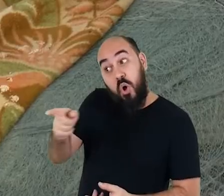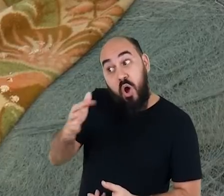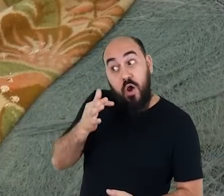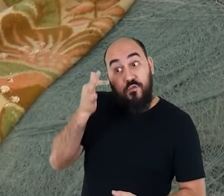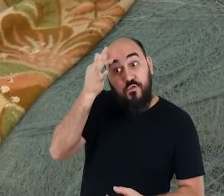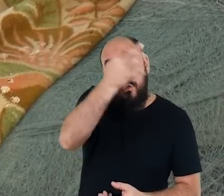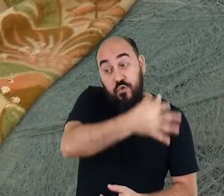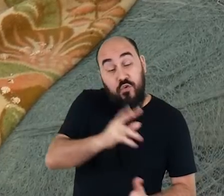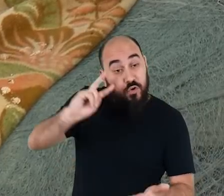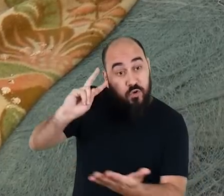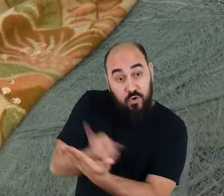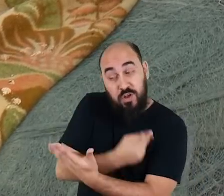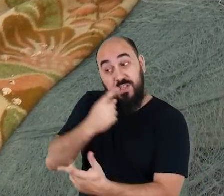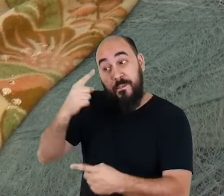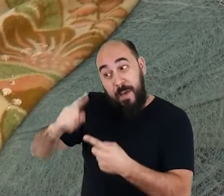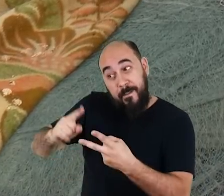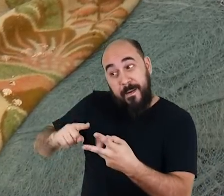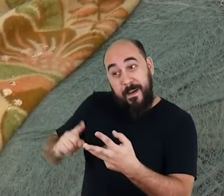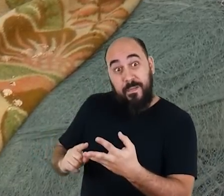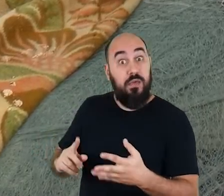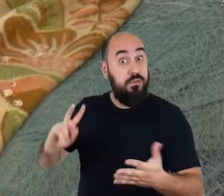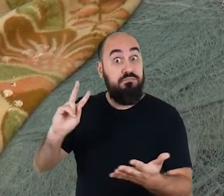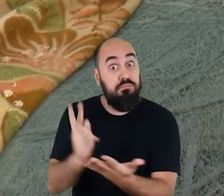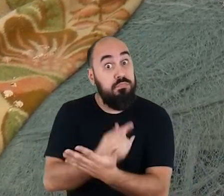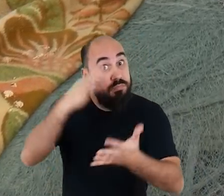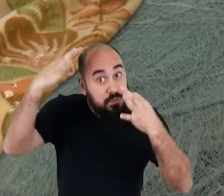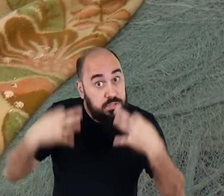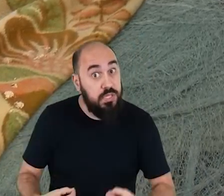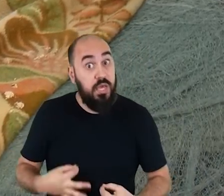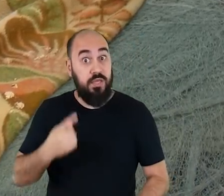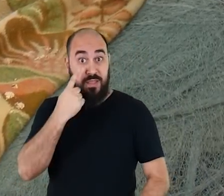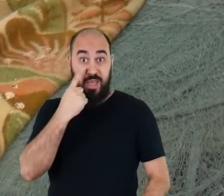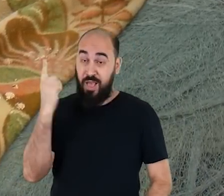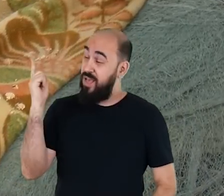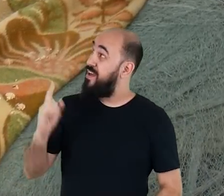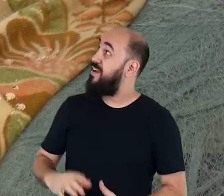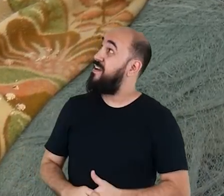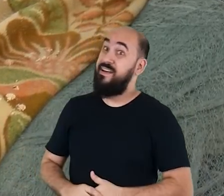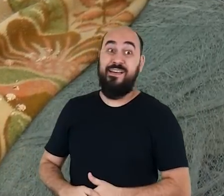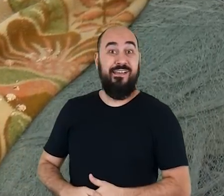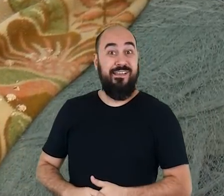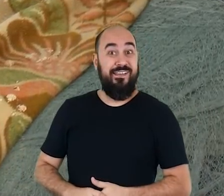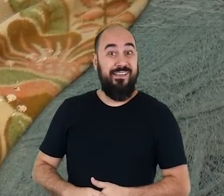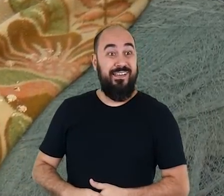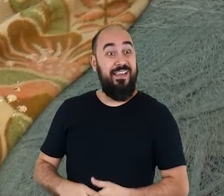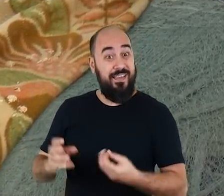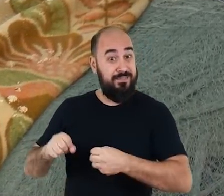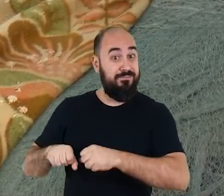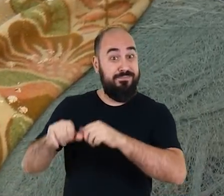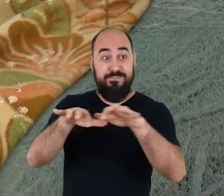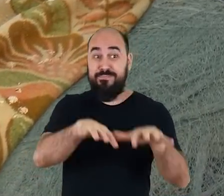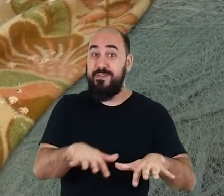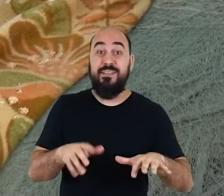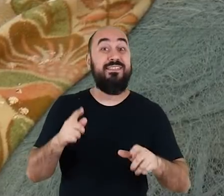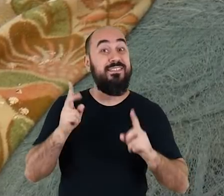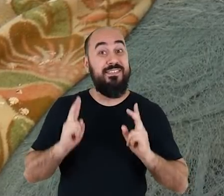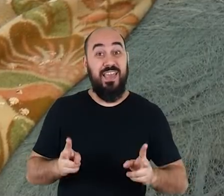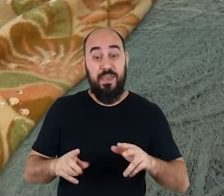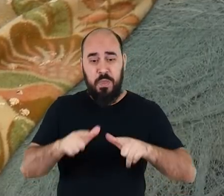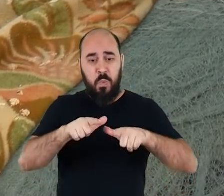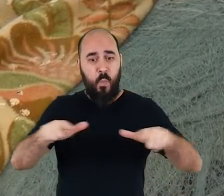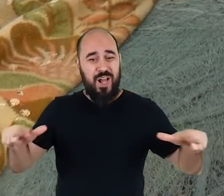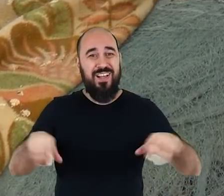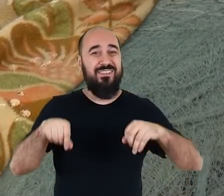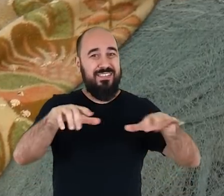uma vila de pescadores libaneses que, ironia das ironias, secam as suas redes sobre as pedras